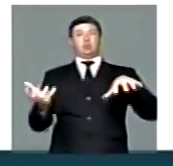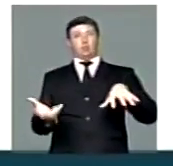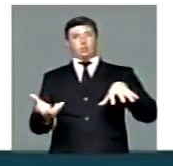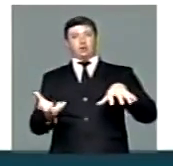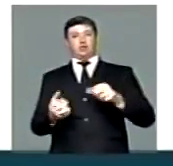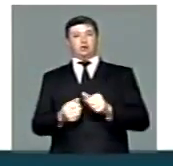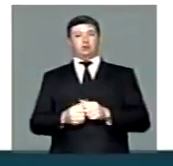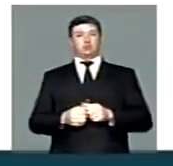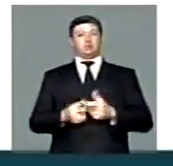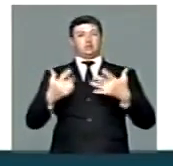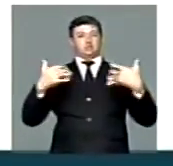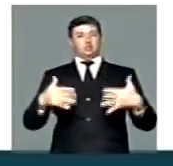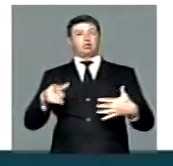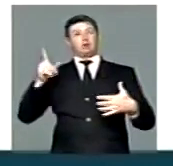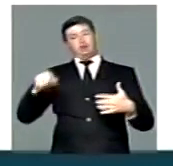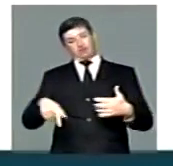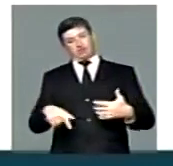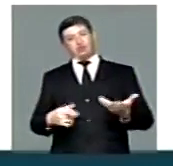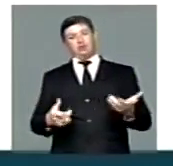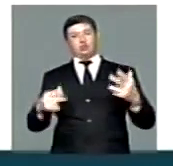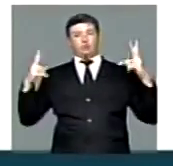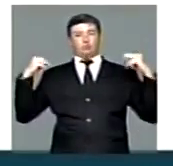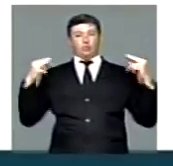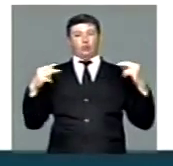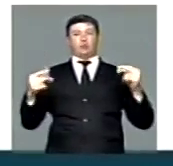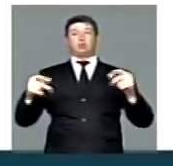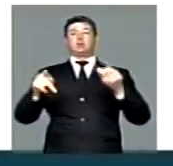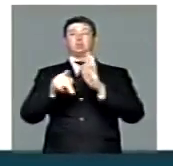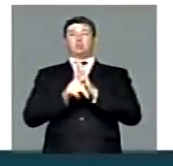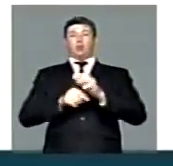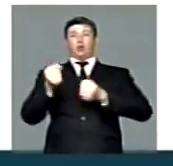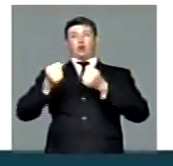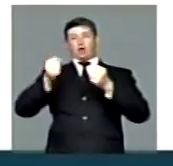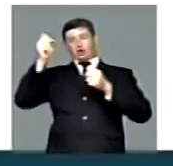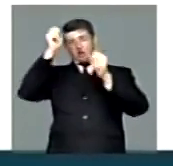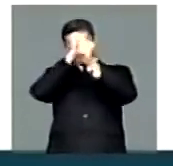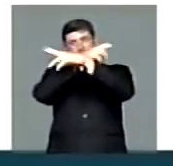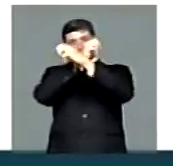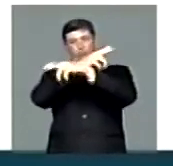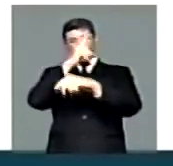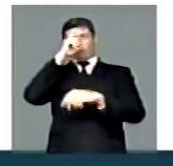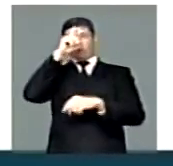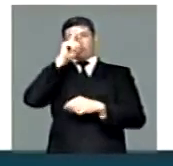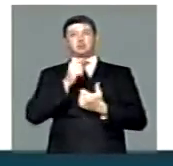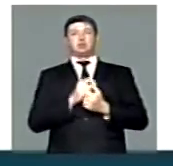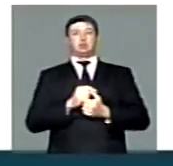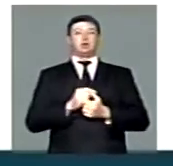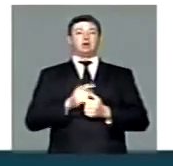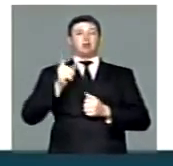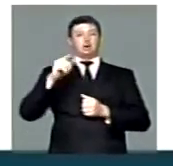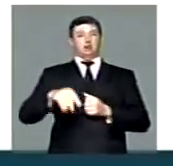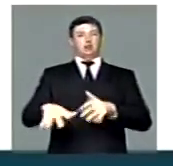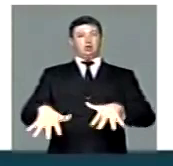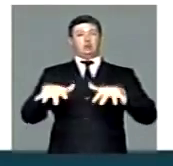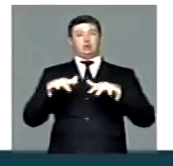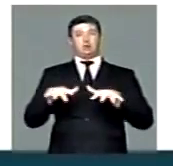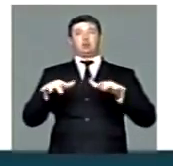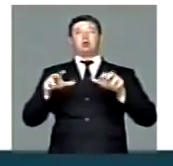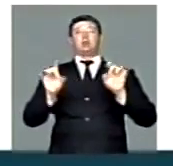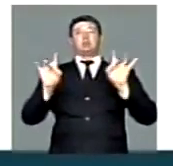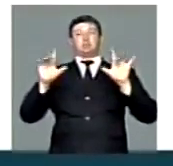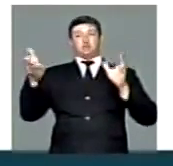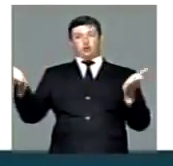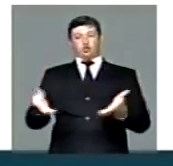casas, referentemente aos motoristas de ambulâncias, objeto da nossa sessão solene na manhã de